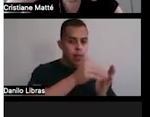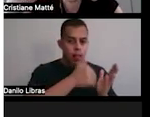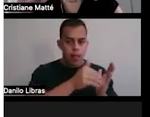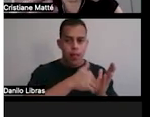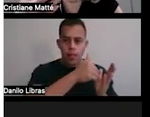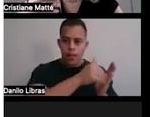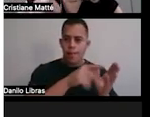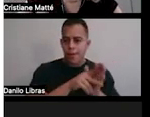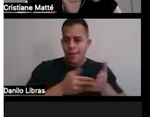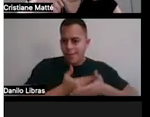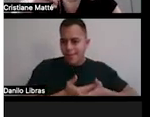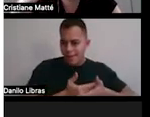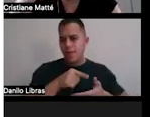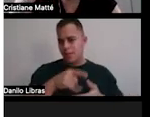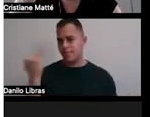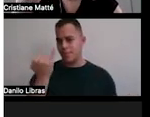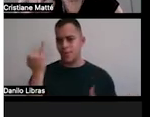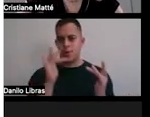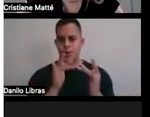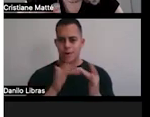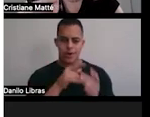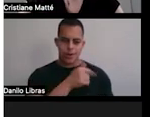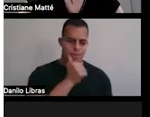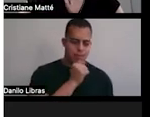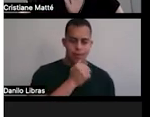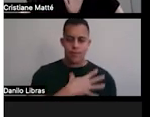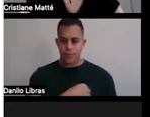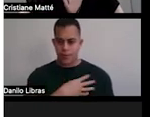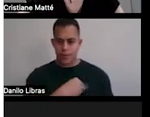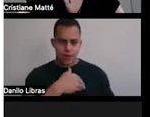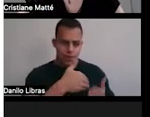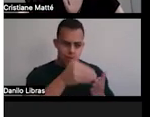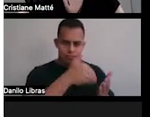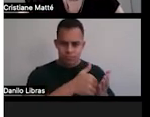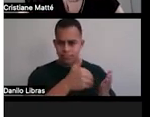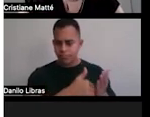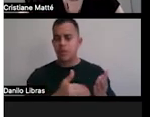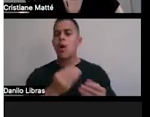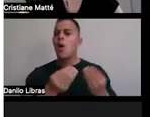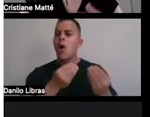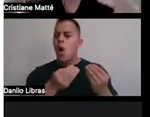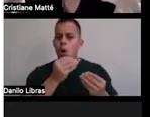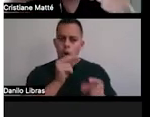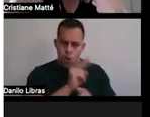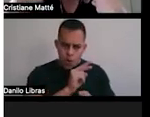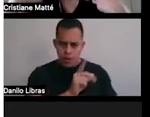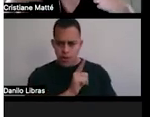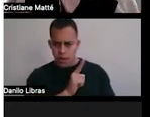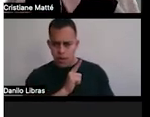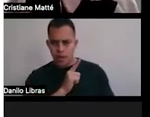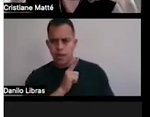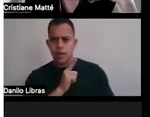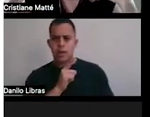para o contato, né, da mãe com o filhote, para a micção deles também. Então, se elas cuidavam deles, se elas arqueavam,